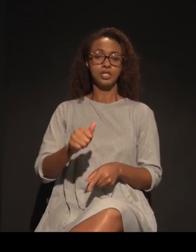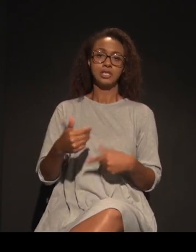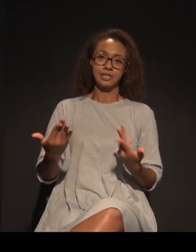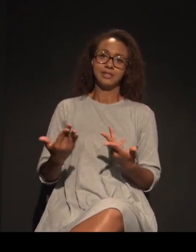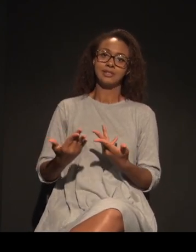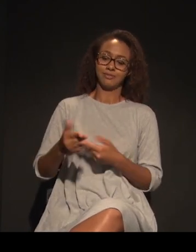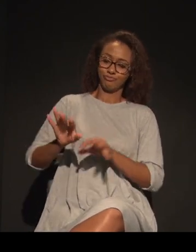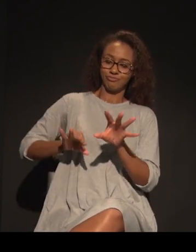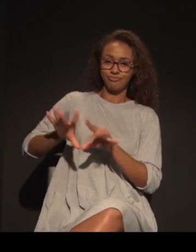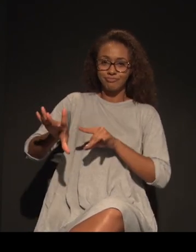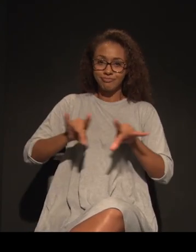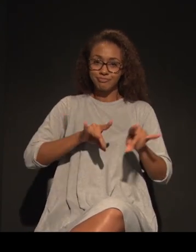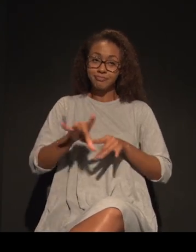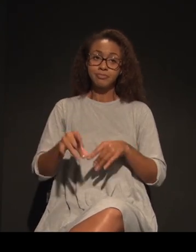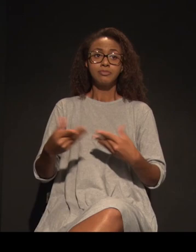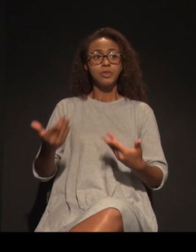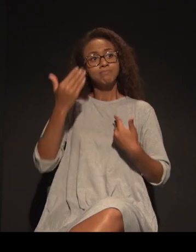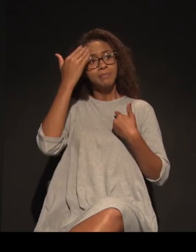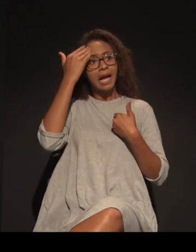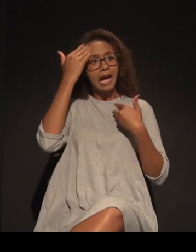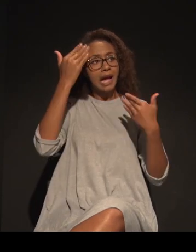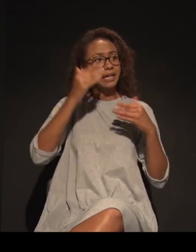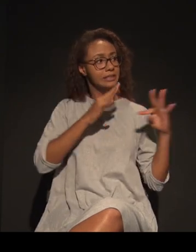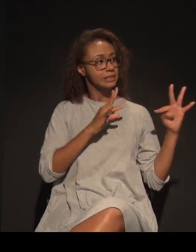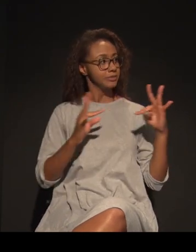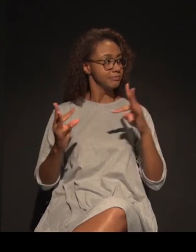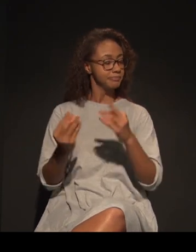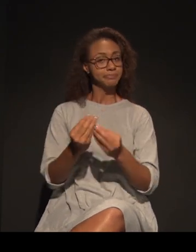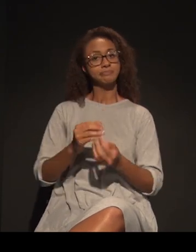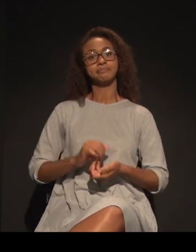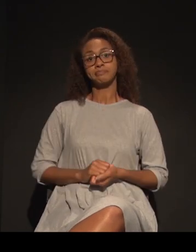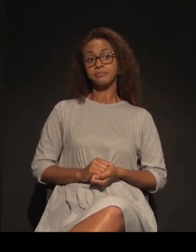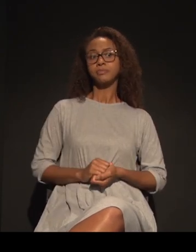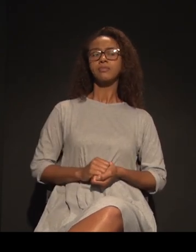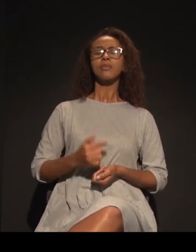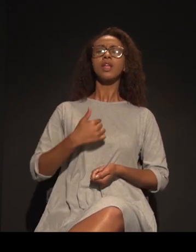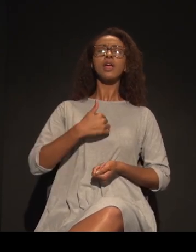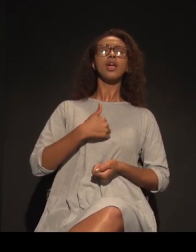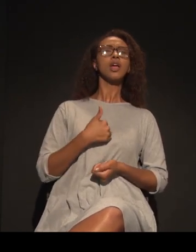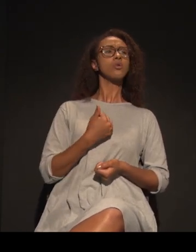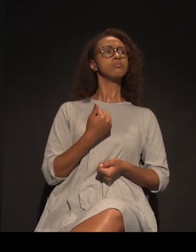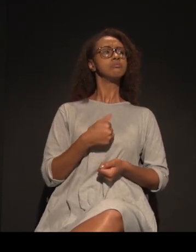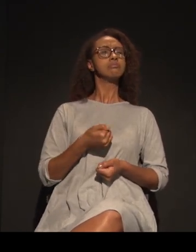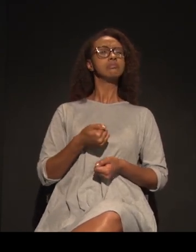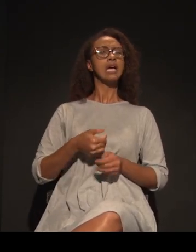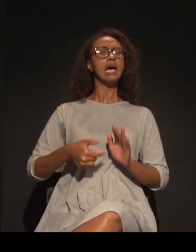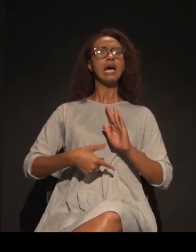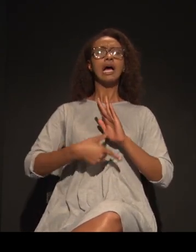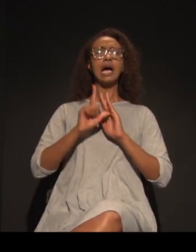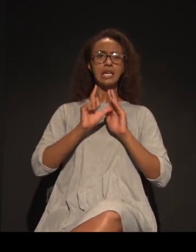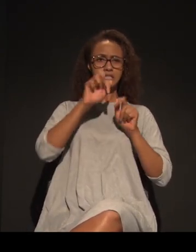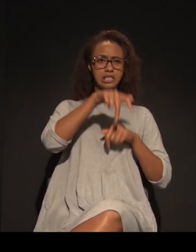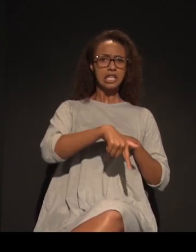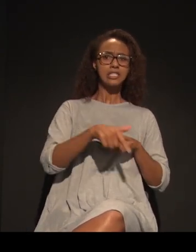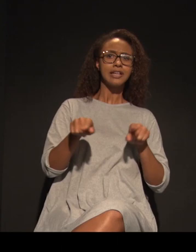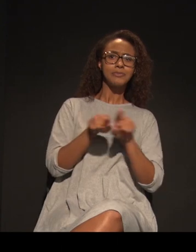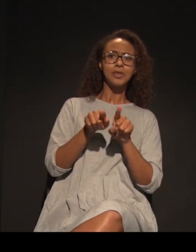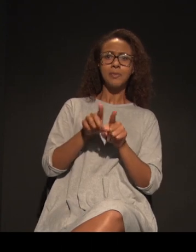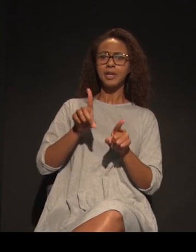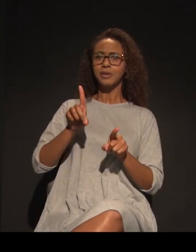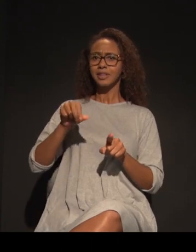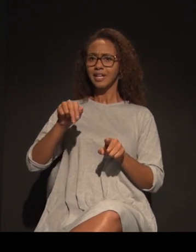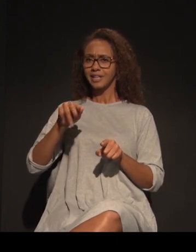agradecer a todos vocês é eu fiz uma contagem antes de descer até falei pro daniel